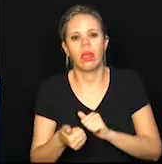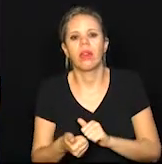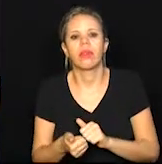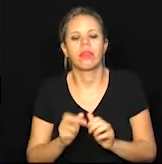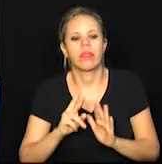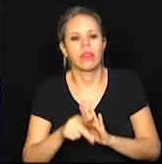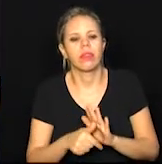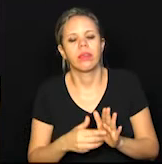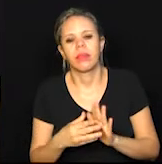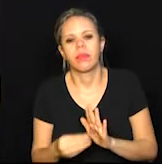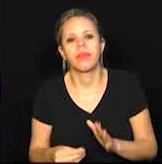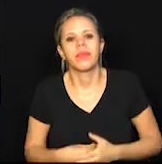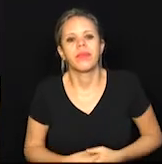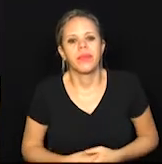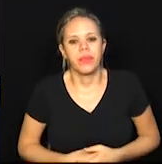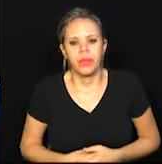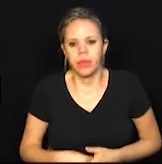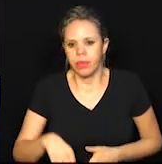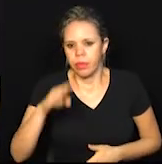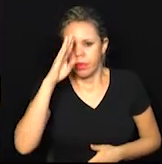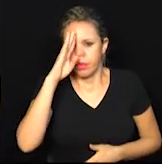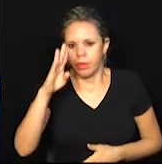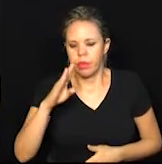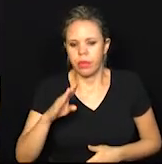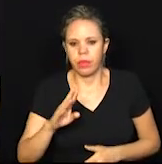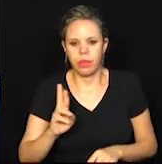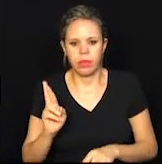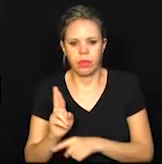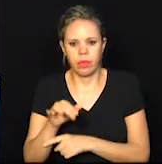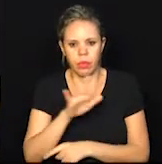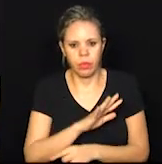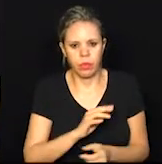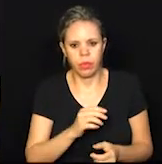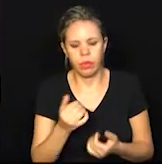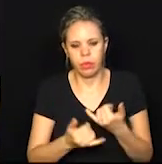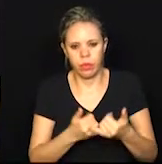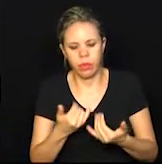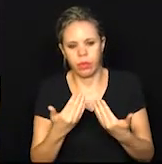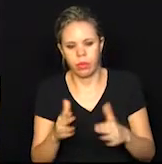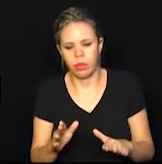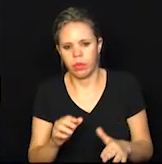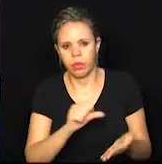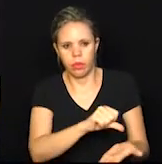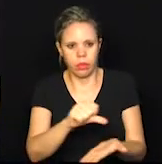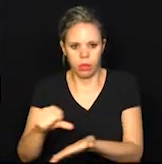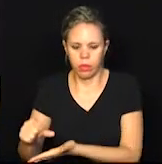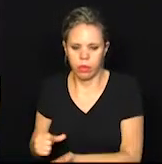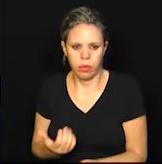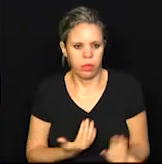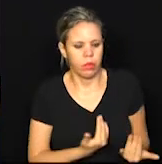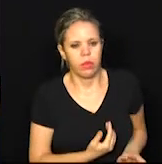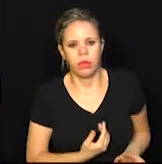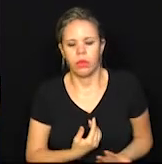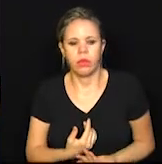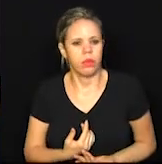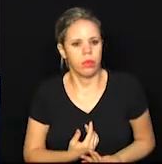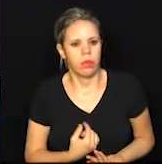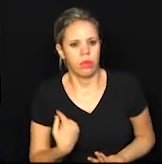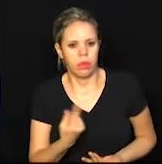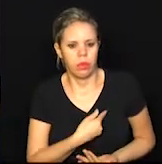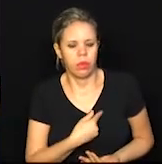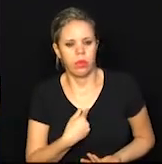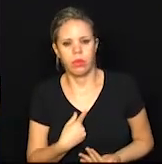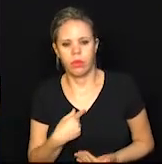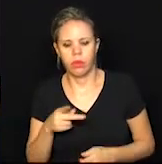diversas modalidades, principalmente na representatividade de jogos, tanto abertos, regionais, juventude, até mesmo o nosso júri,